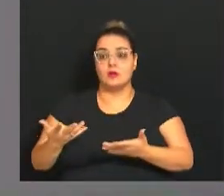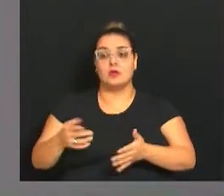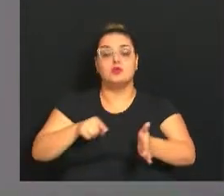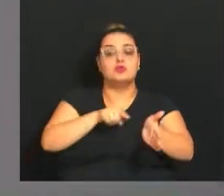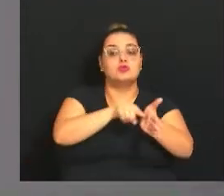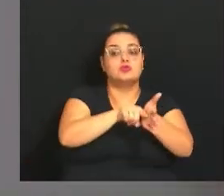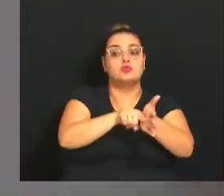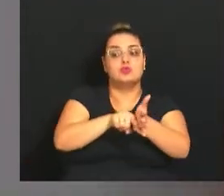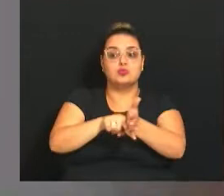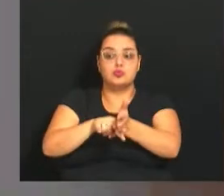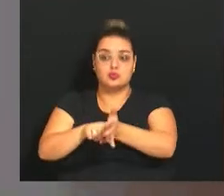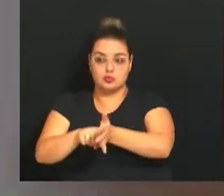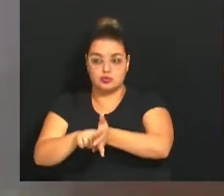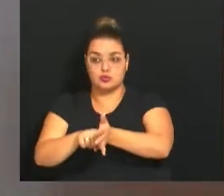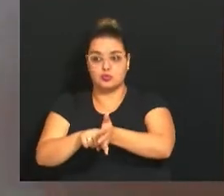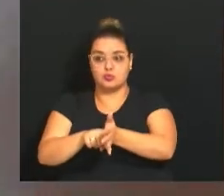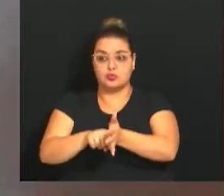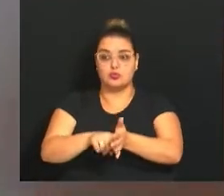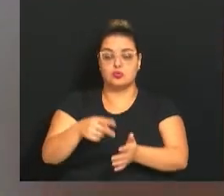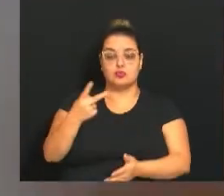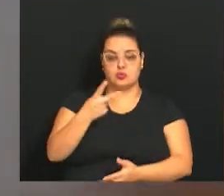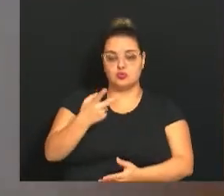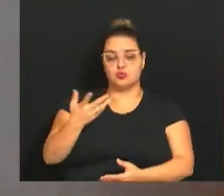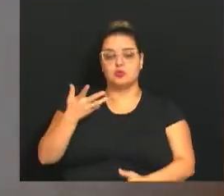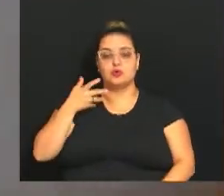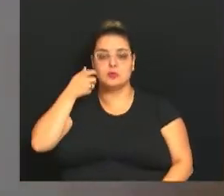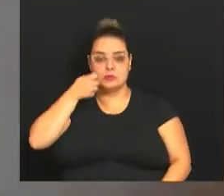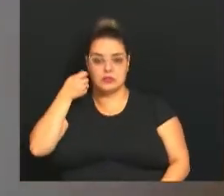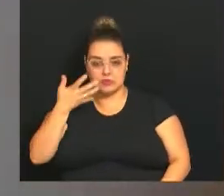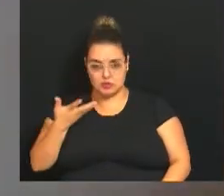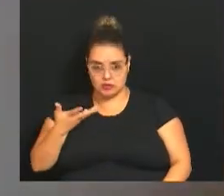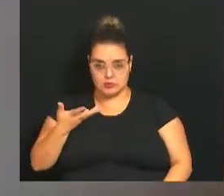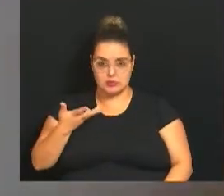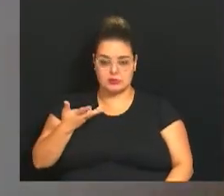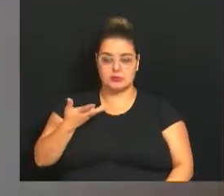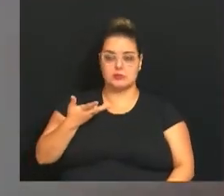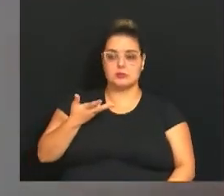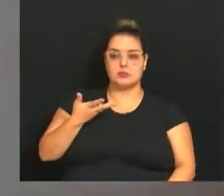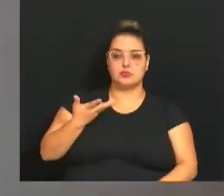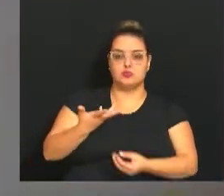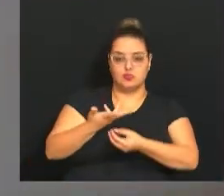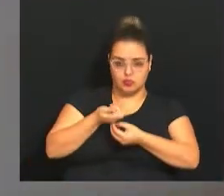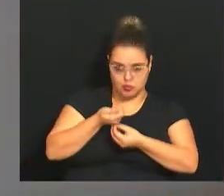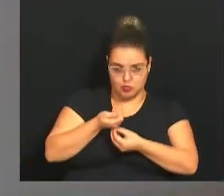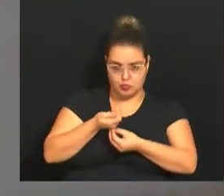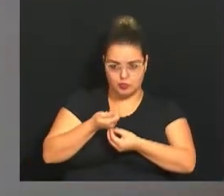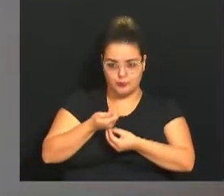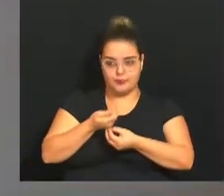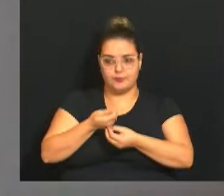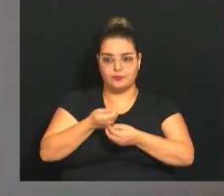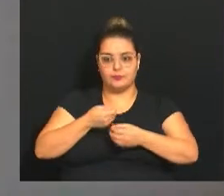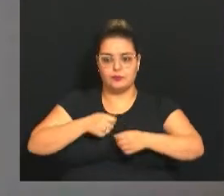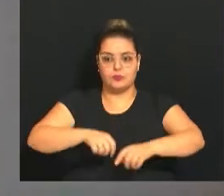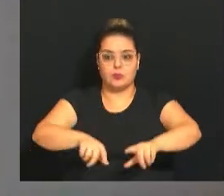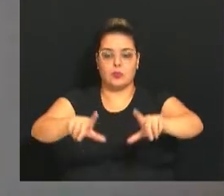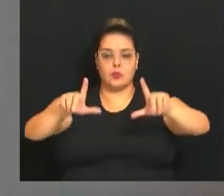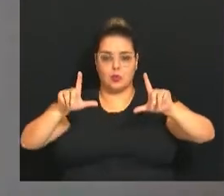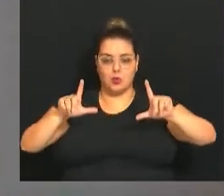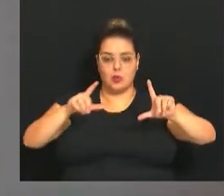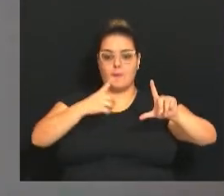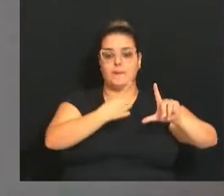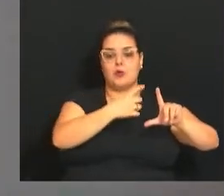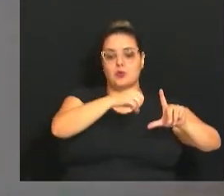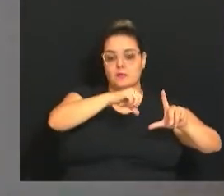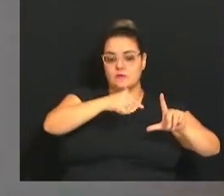dos dois artistas a partir de um cartão postal do ano de 1924 em